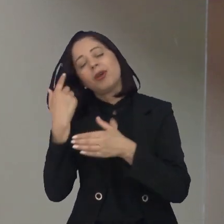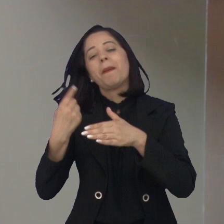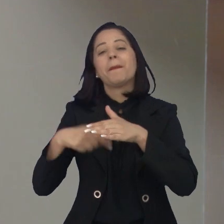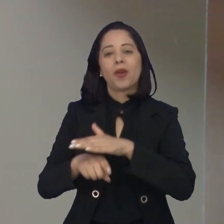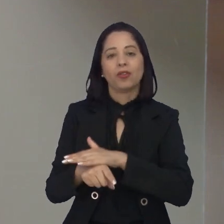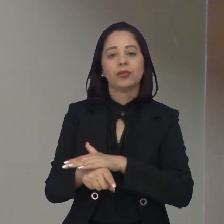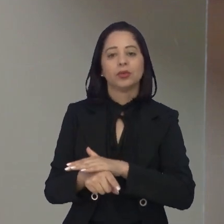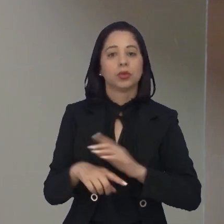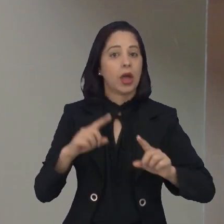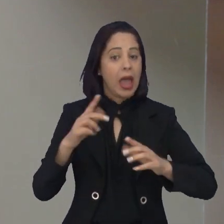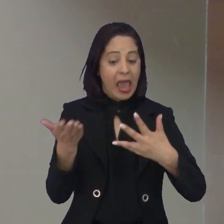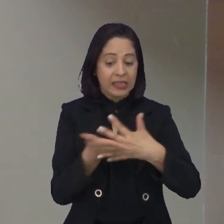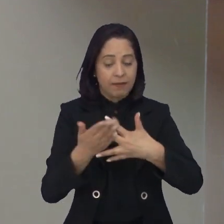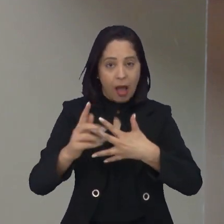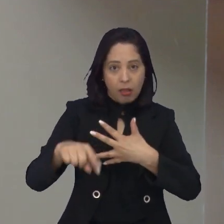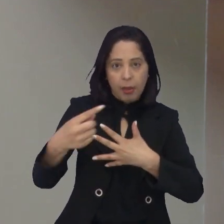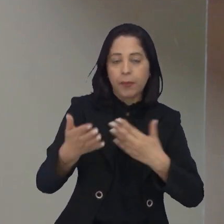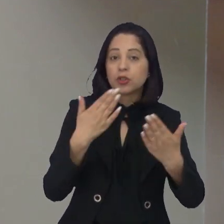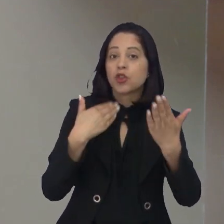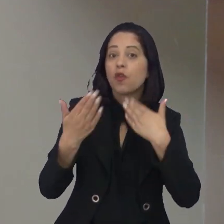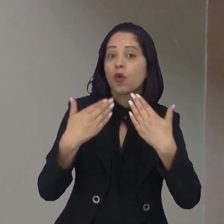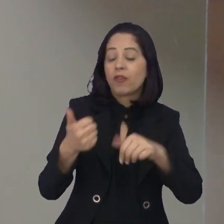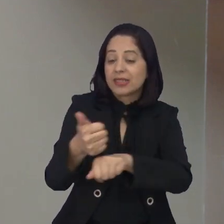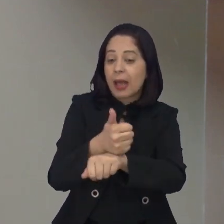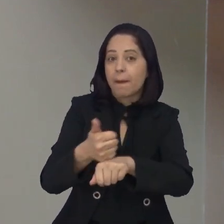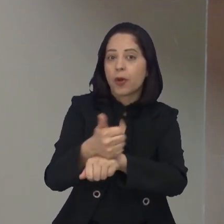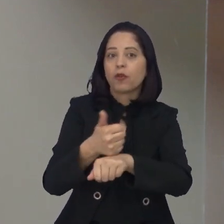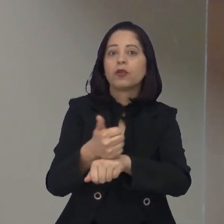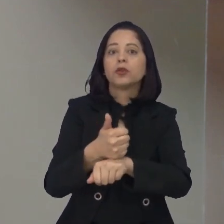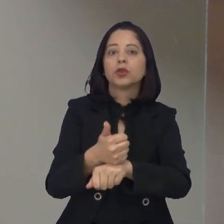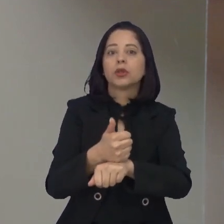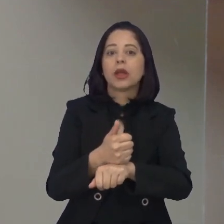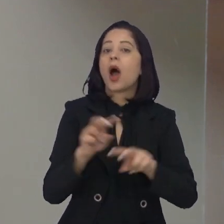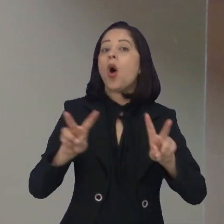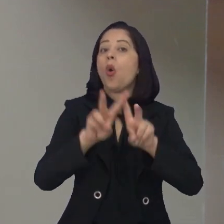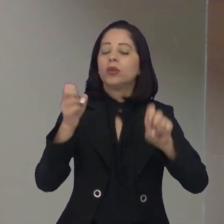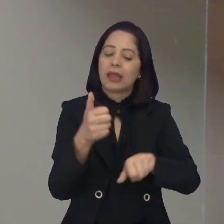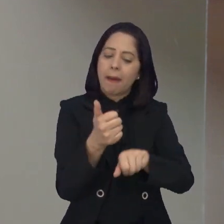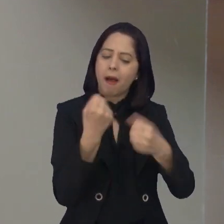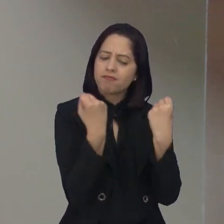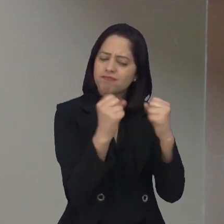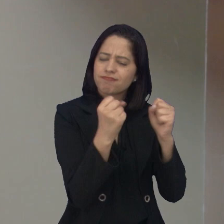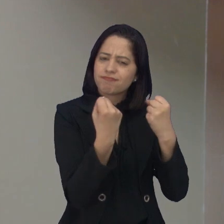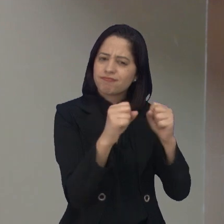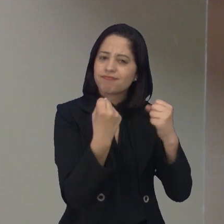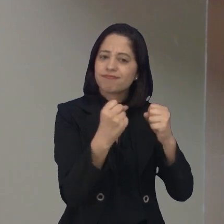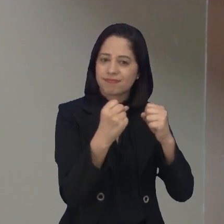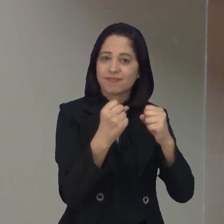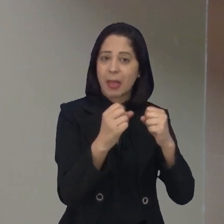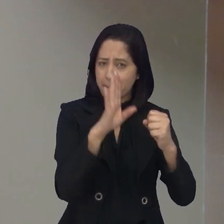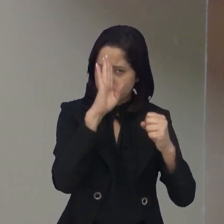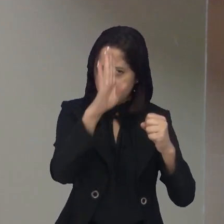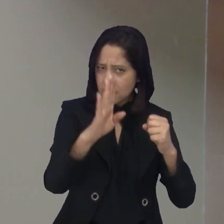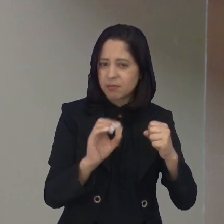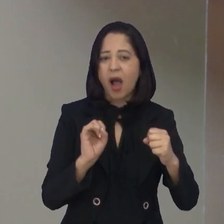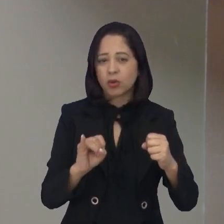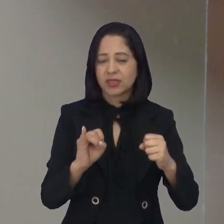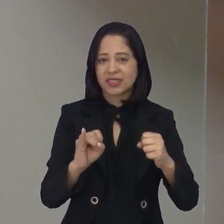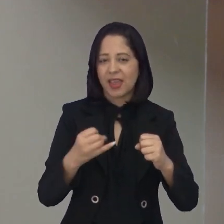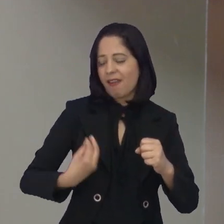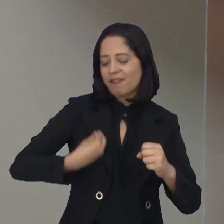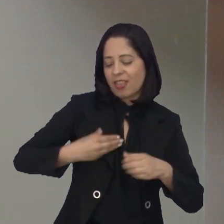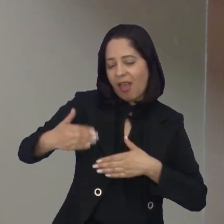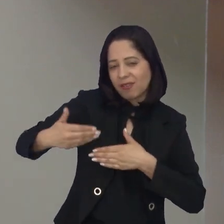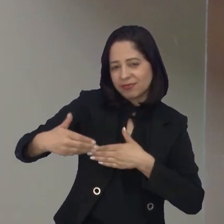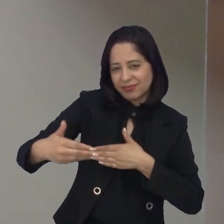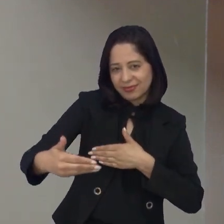com uma especialista sobre os benefícios da prática de atividades físicas, principalmente quando o assunto é